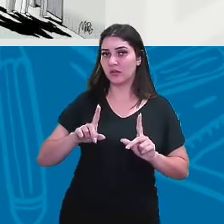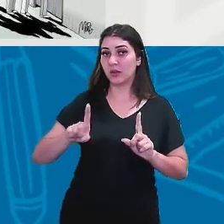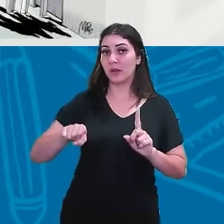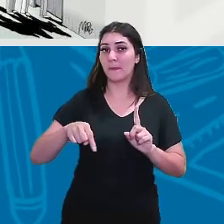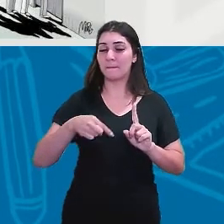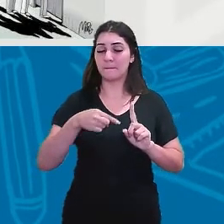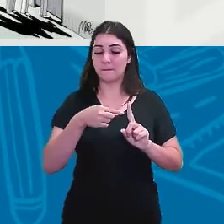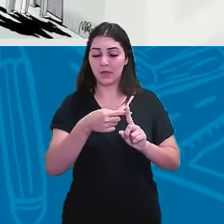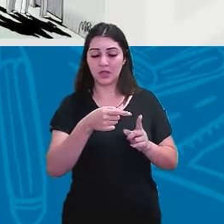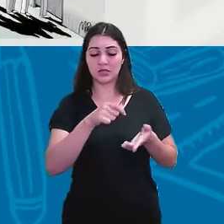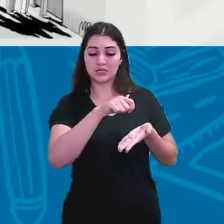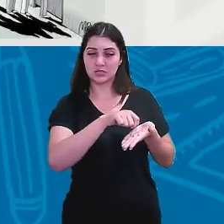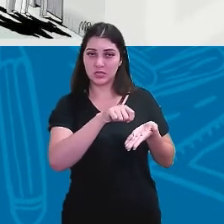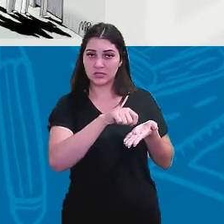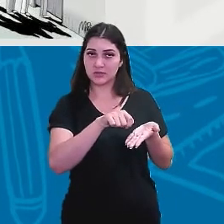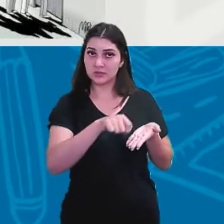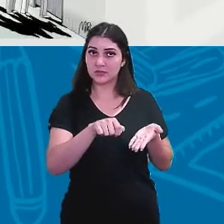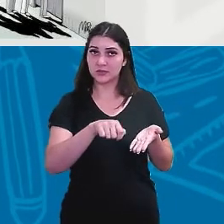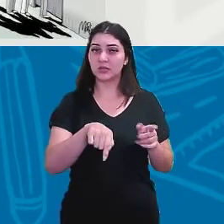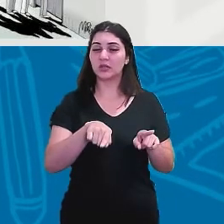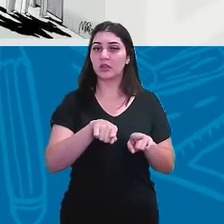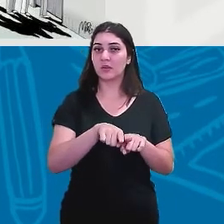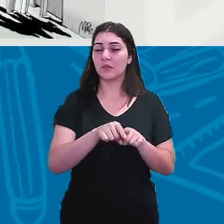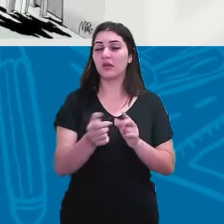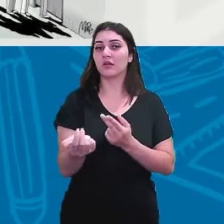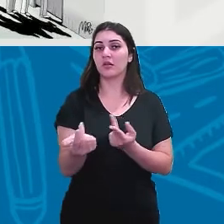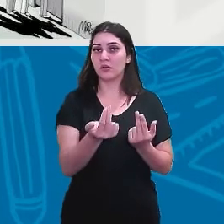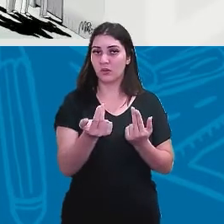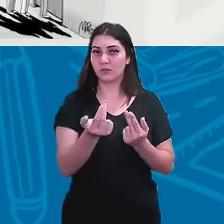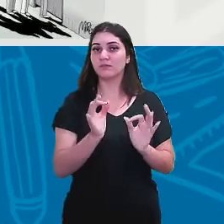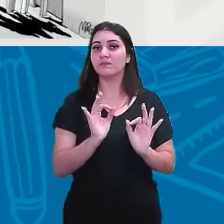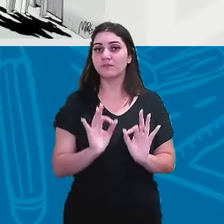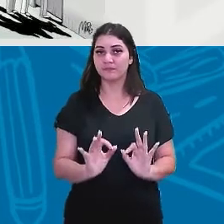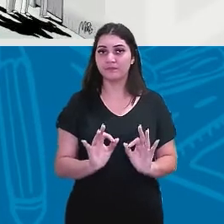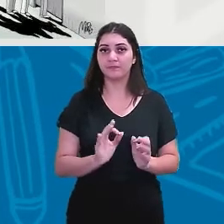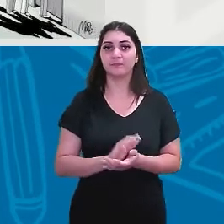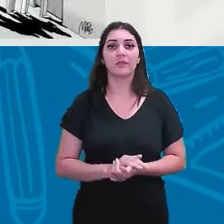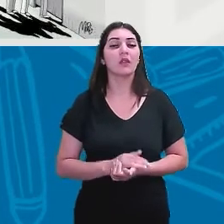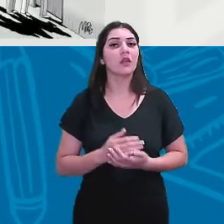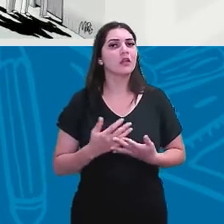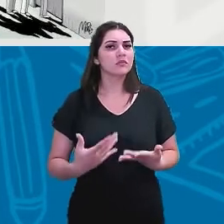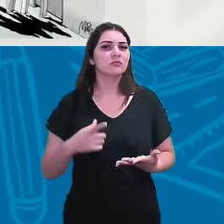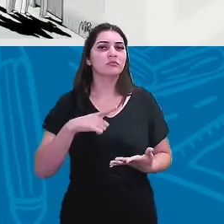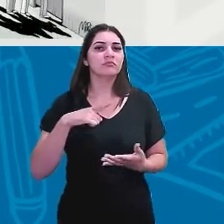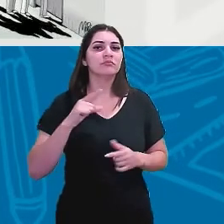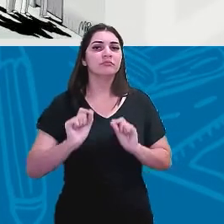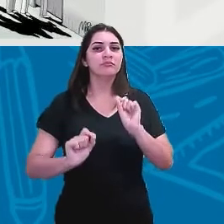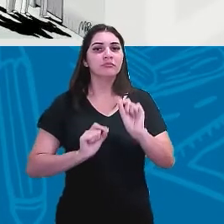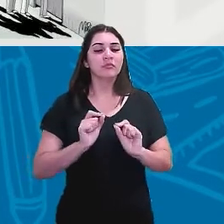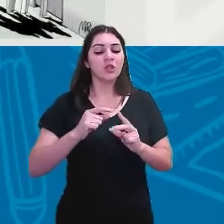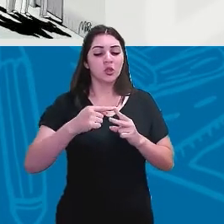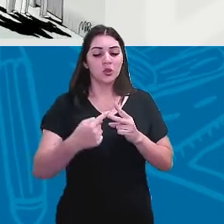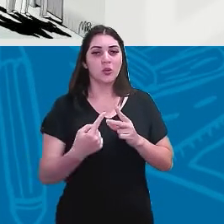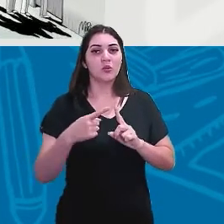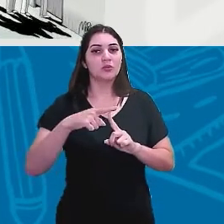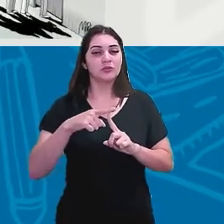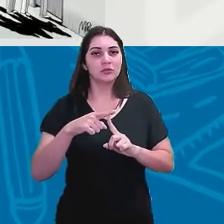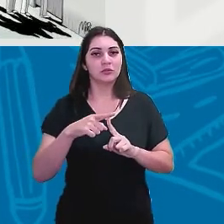a grafia, que é a escrita, é igual. Tá certo? Então, aqui a gente tem dois tipos,